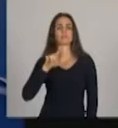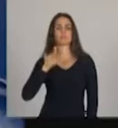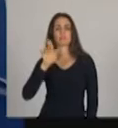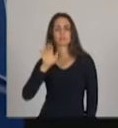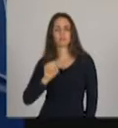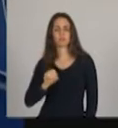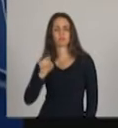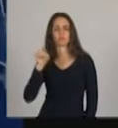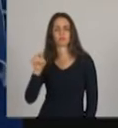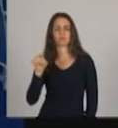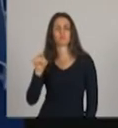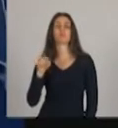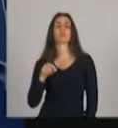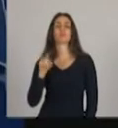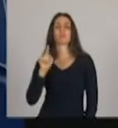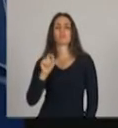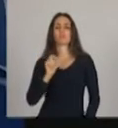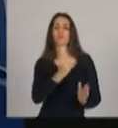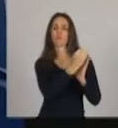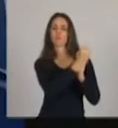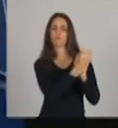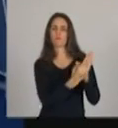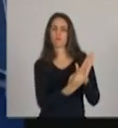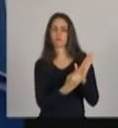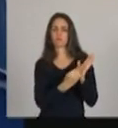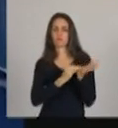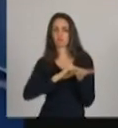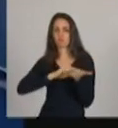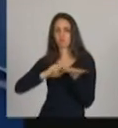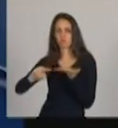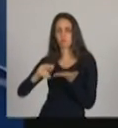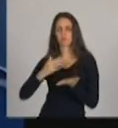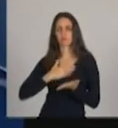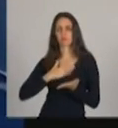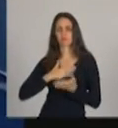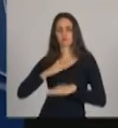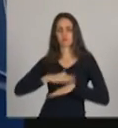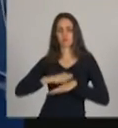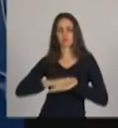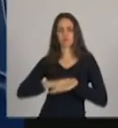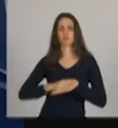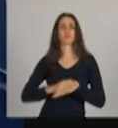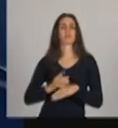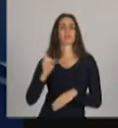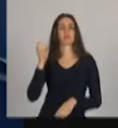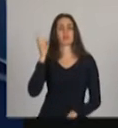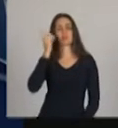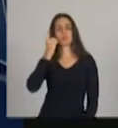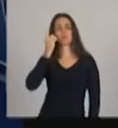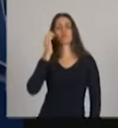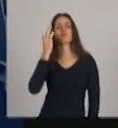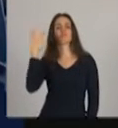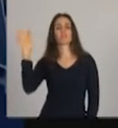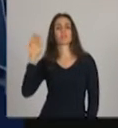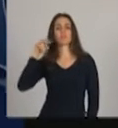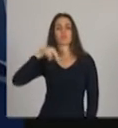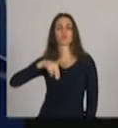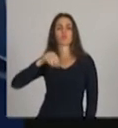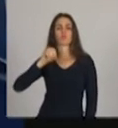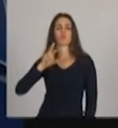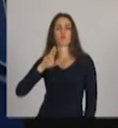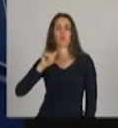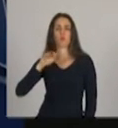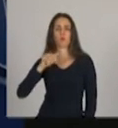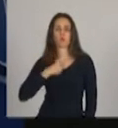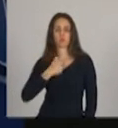Colli, fez um ofício endereçado a esse deputado e a deputada federal Norma, no sentido